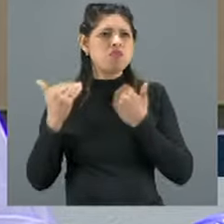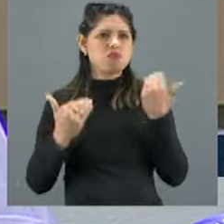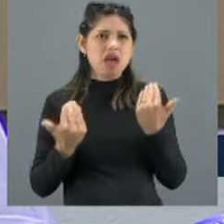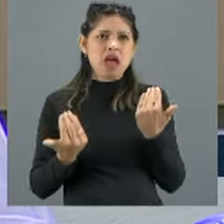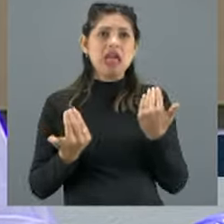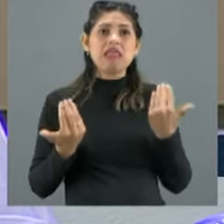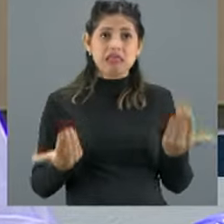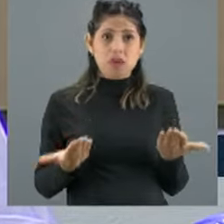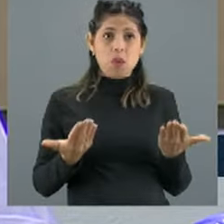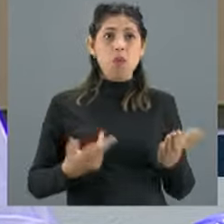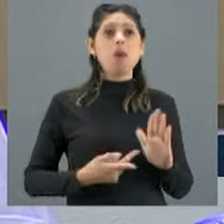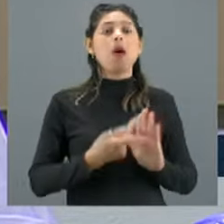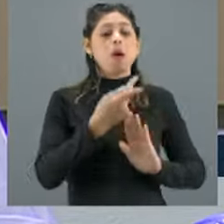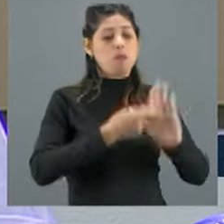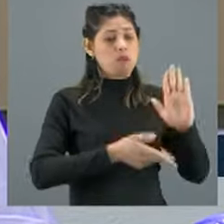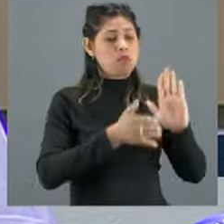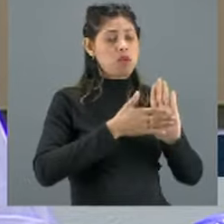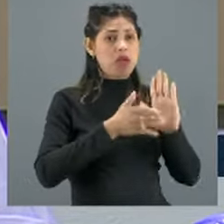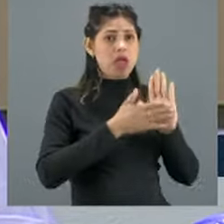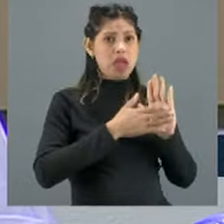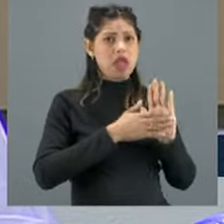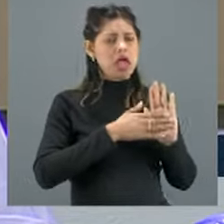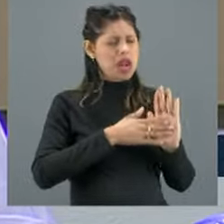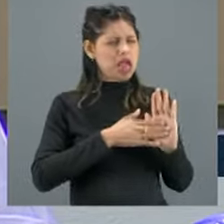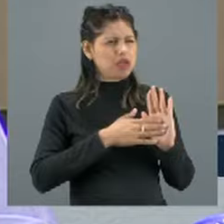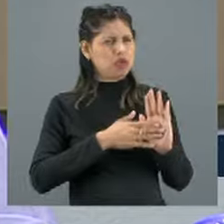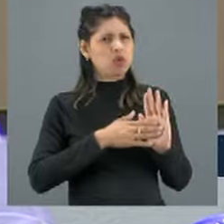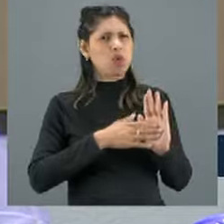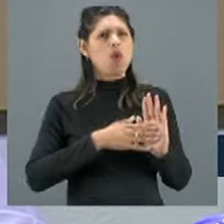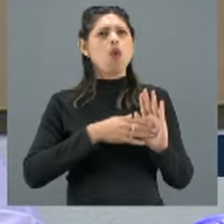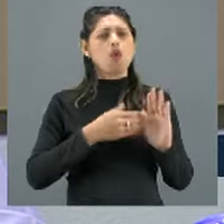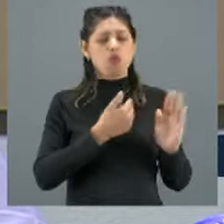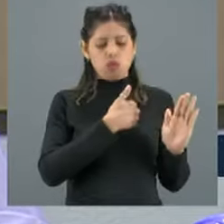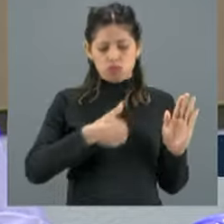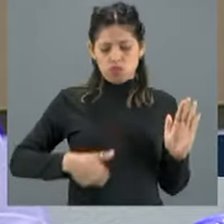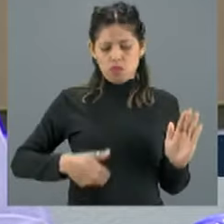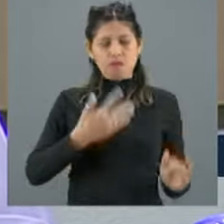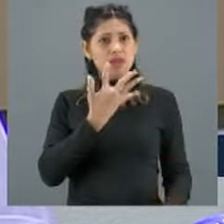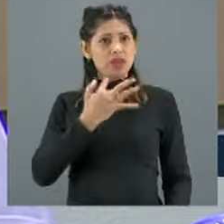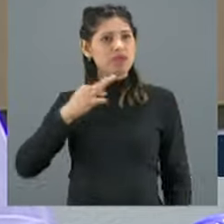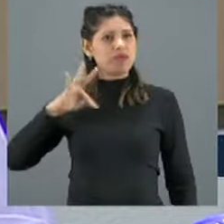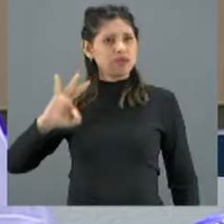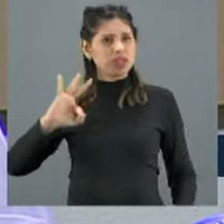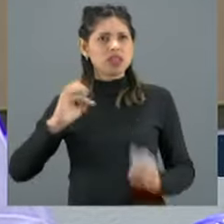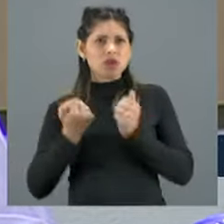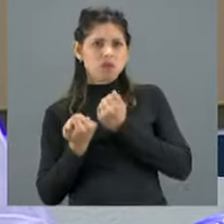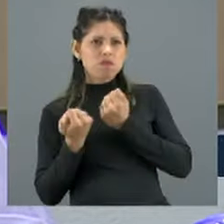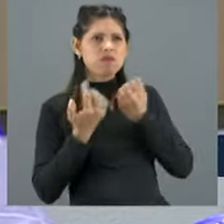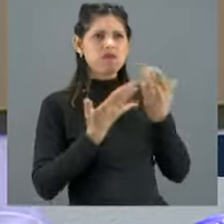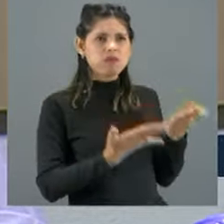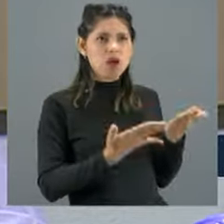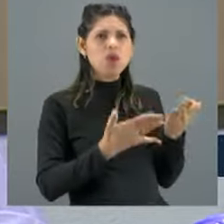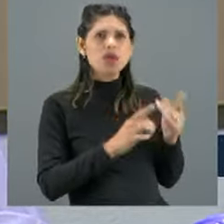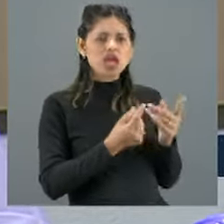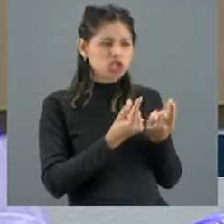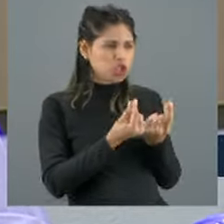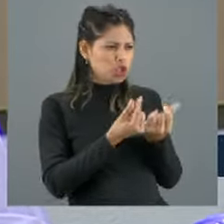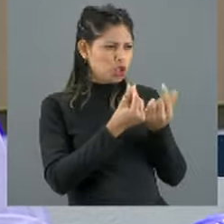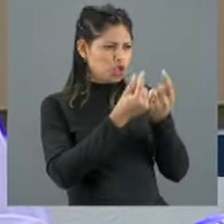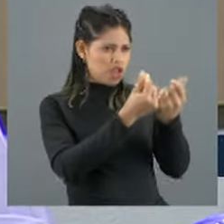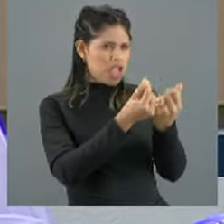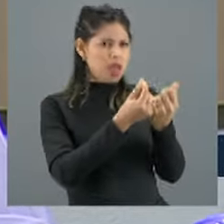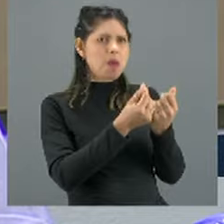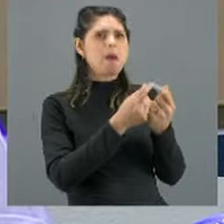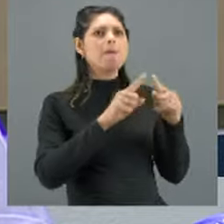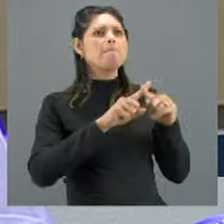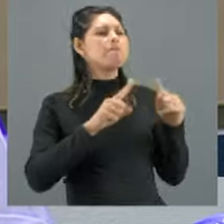de projeto e para o governo federal. O governo federal dá para ele a dinheiro, mas que não